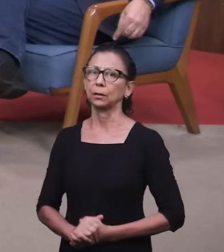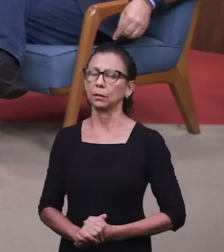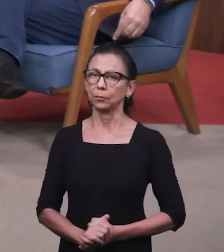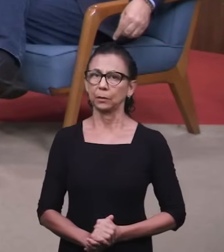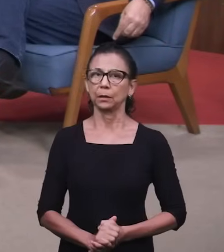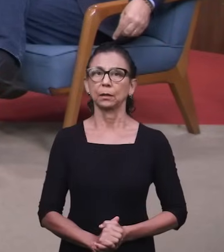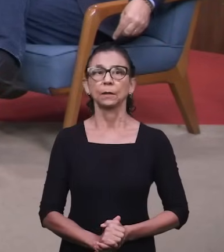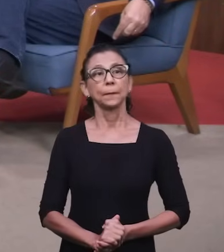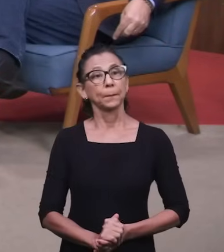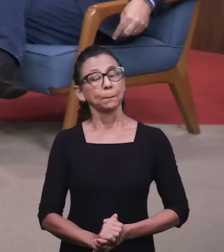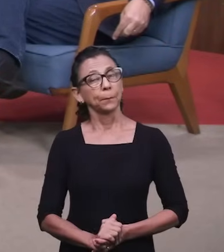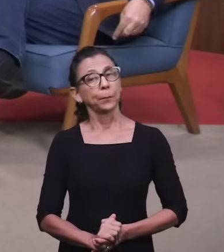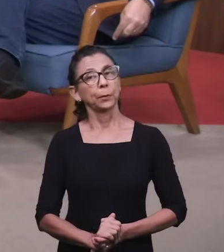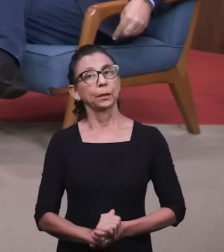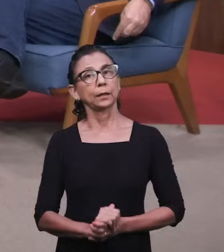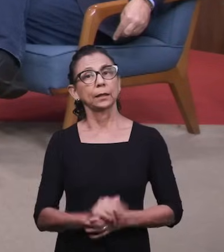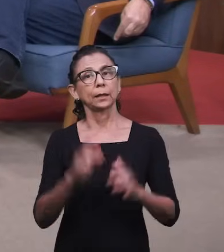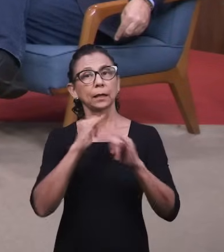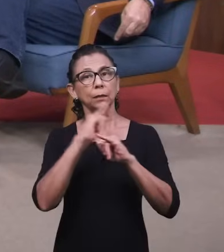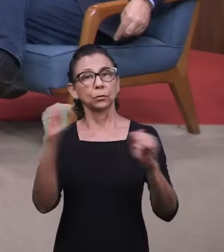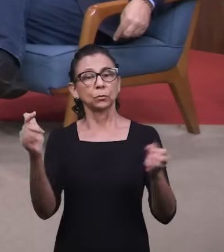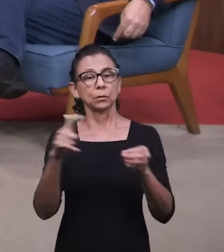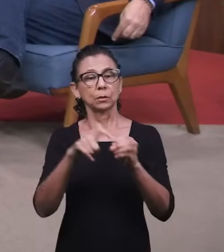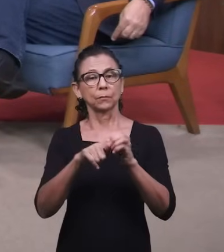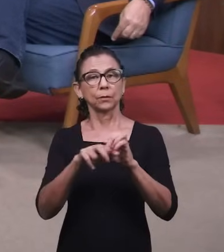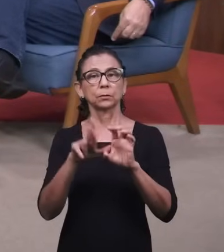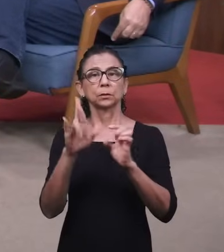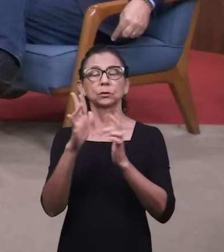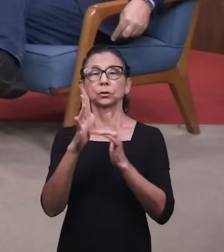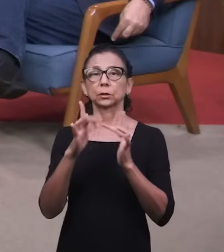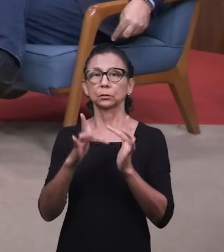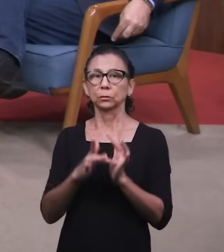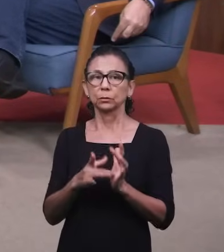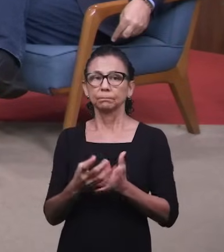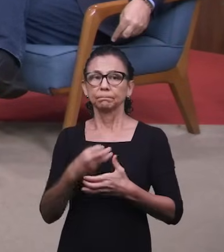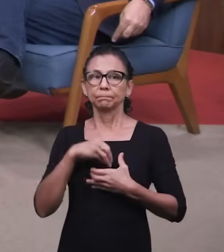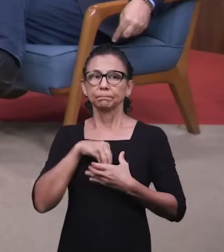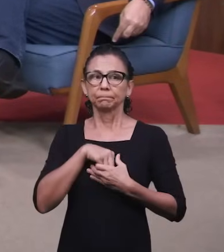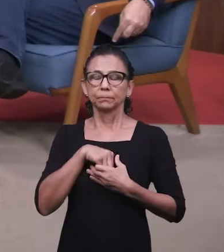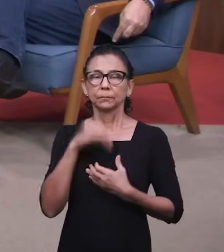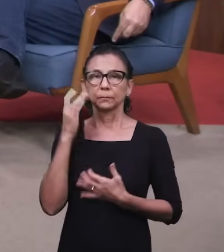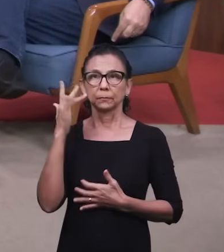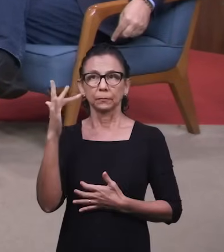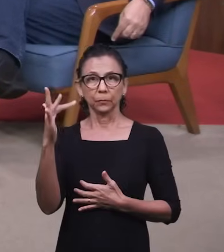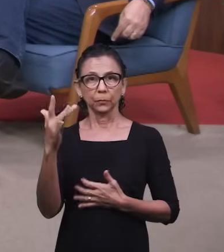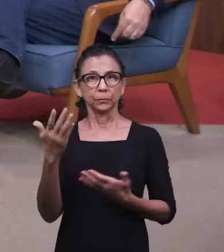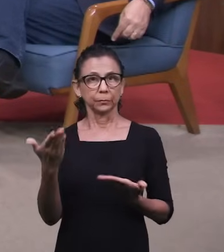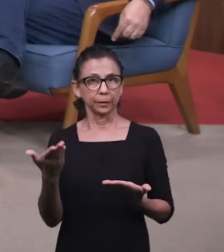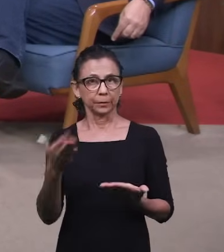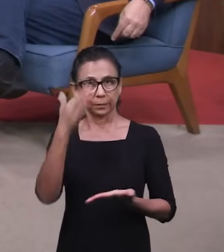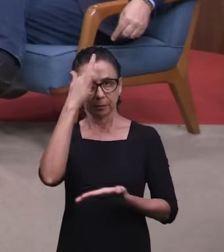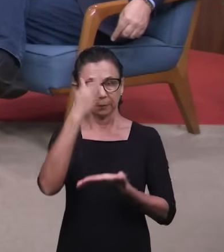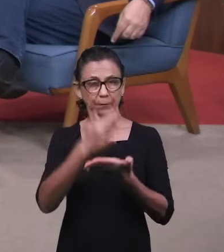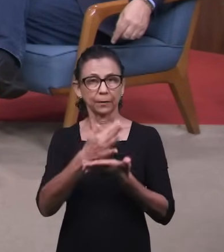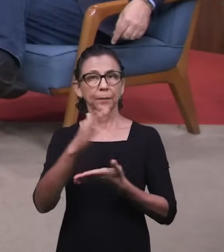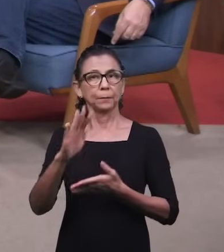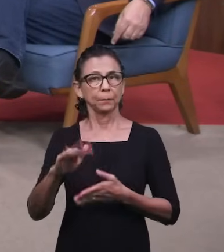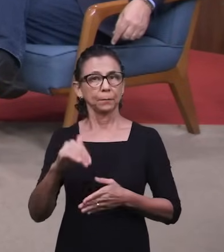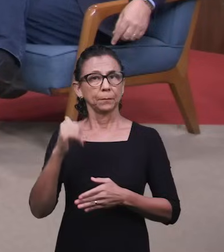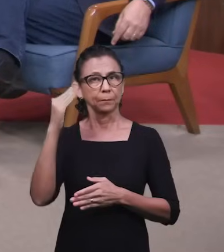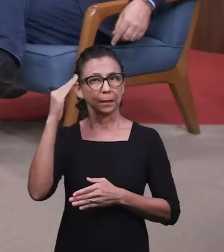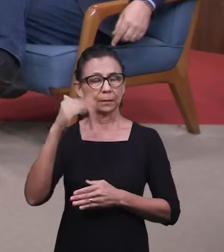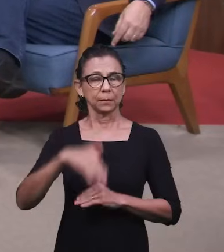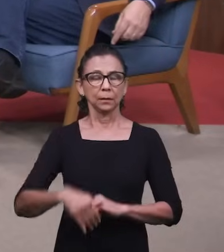o temor, vai renovando, fortalecendo a fé. Então, daí a importância do assunto. Glória a Jesus.